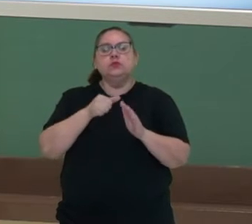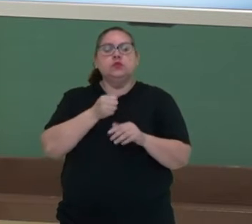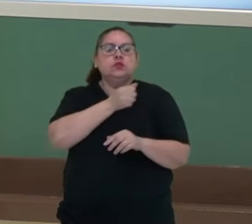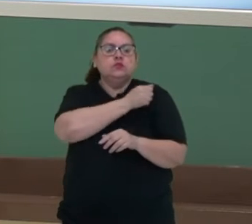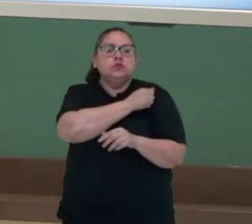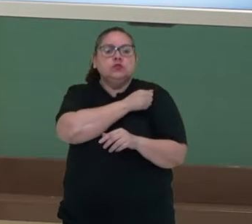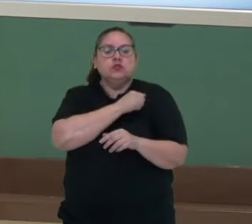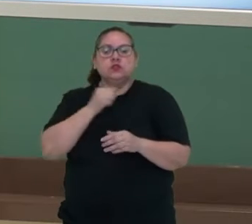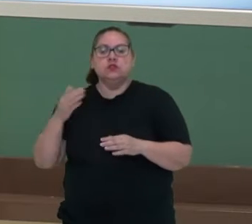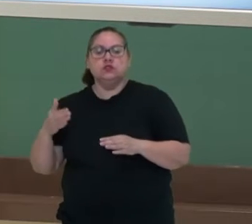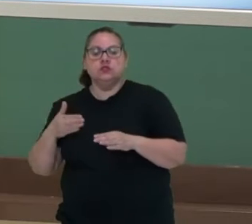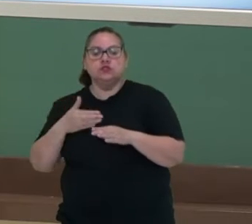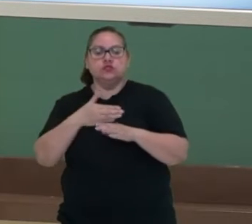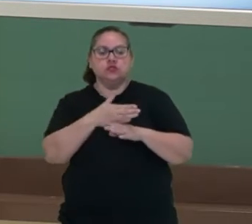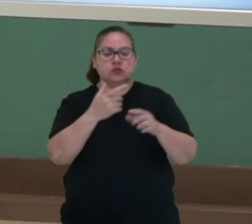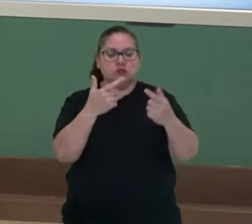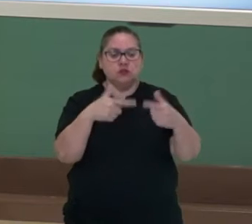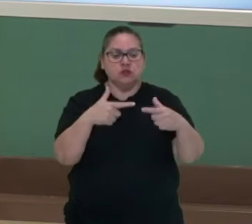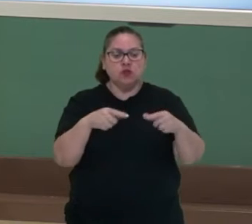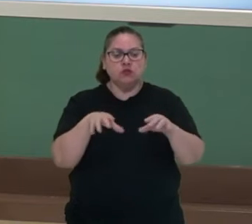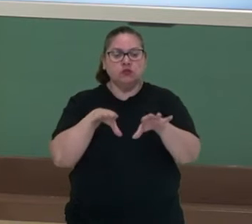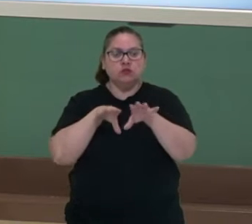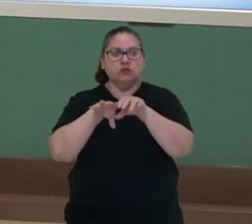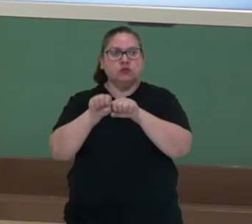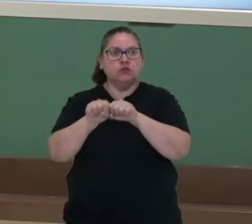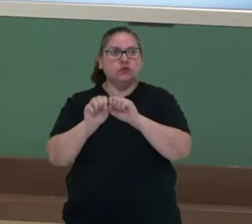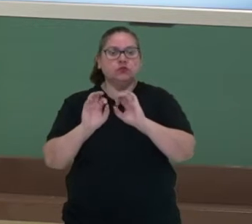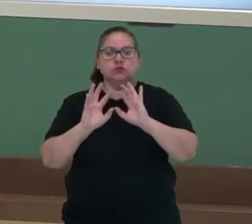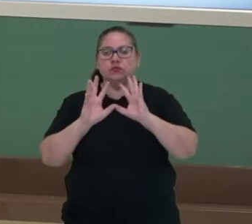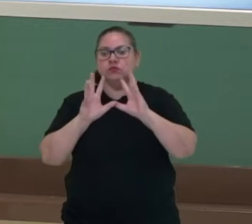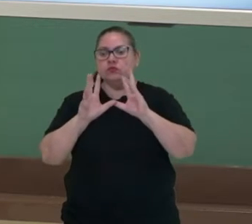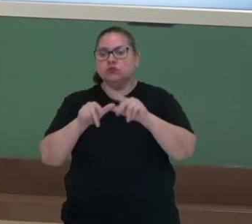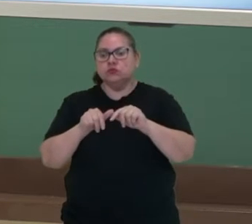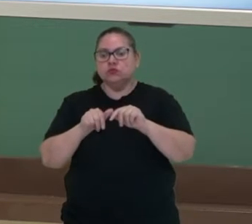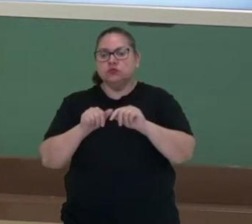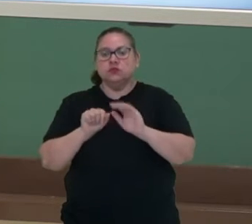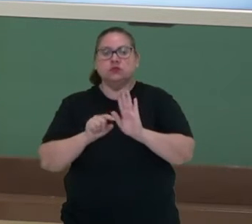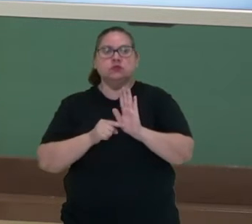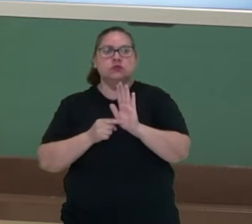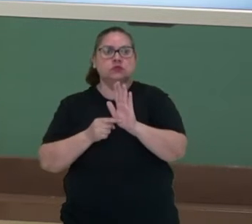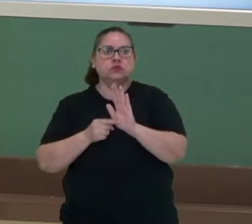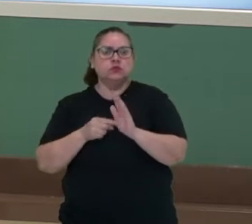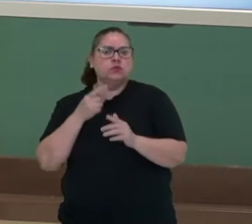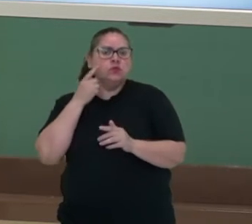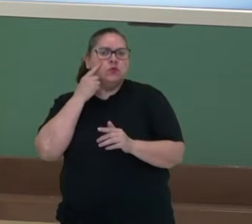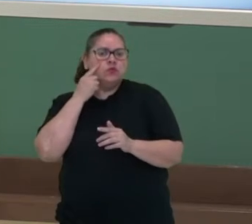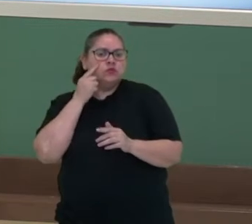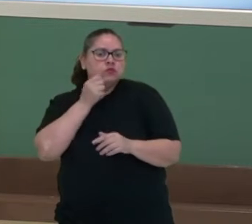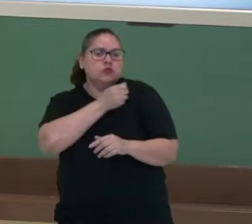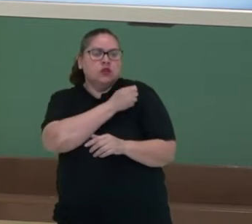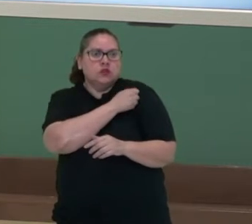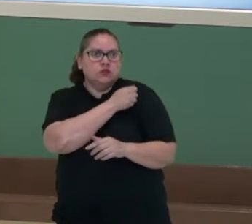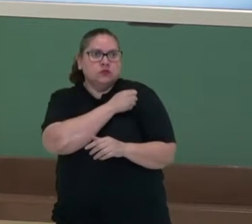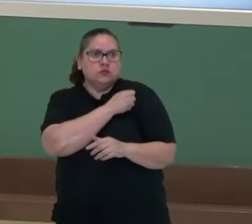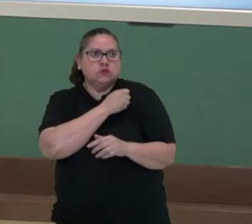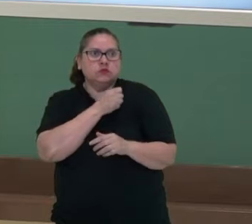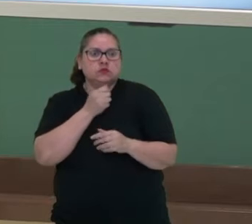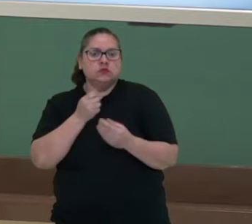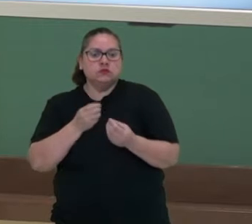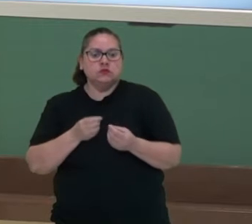estudante a chegar ao local de formatura, entre outras atribuições. Então vejam que é um aluno que vai